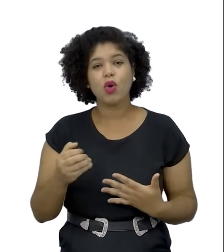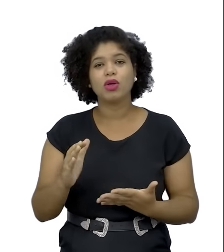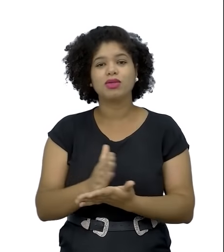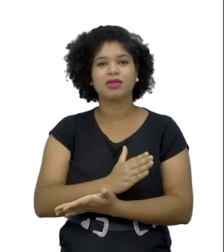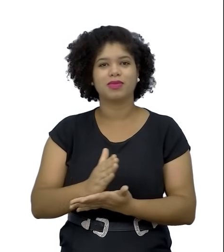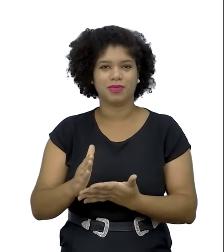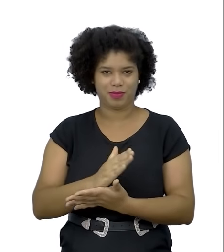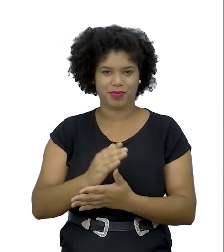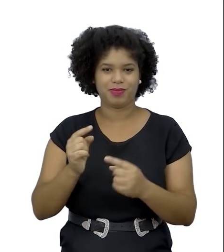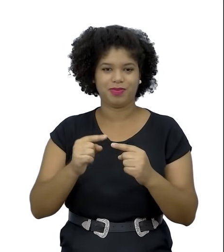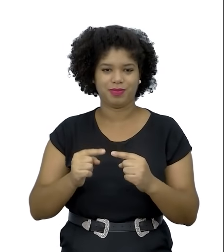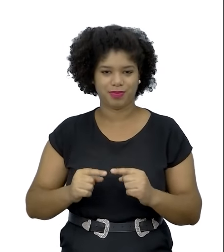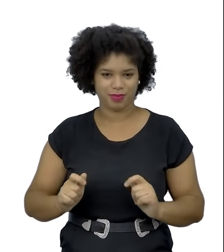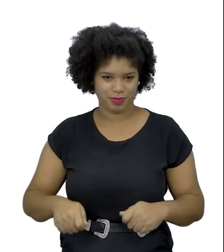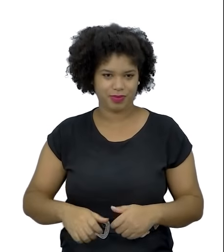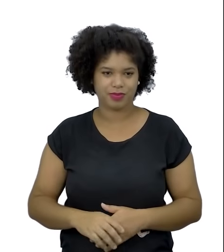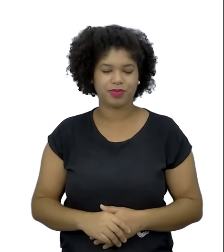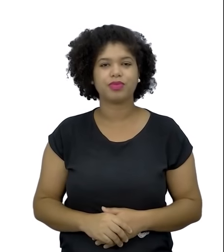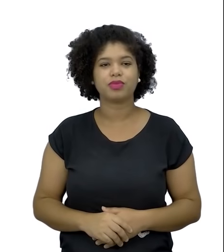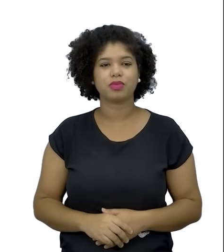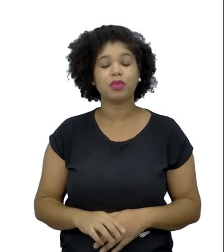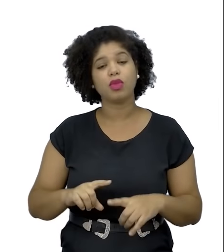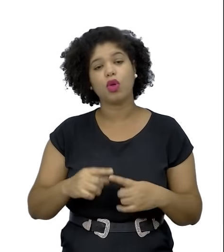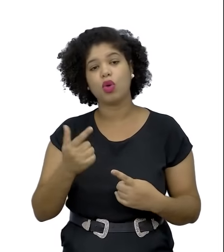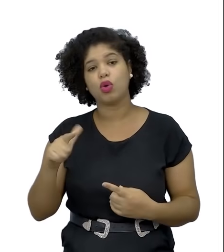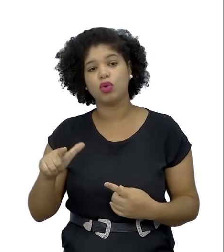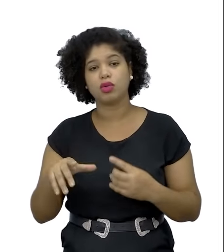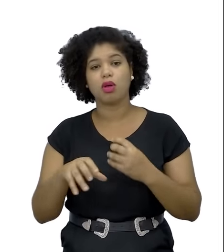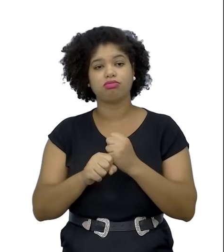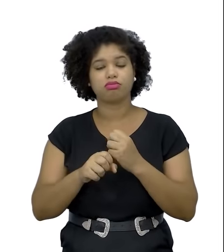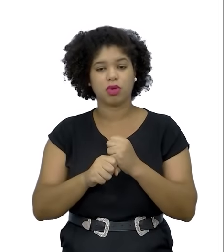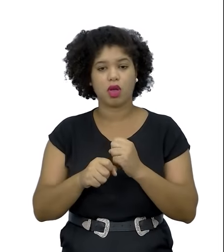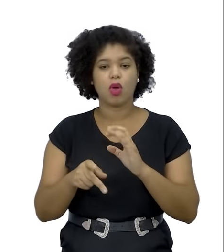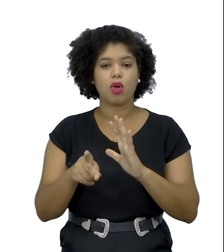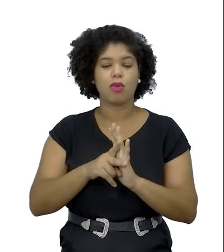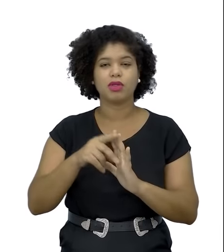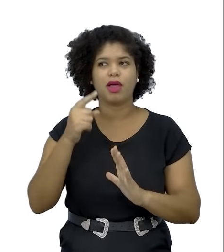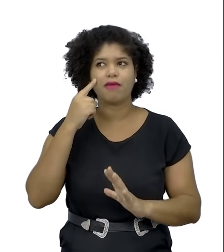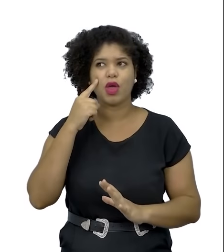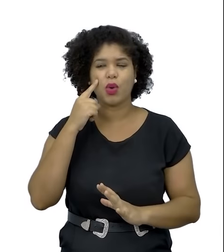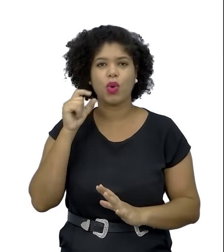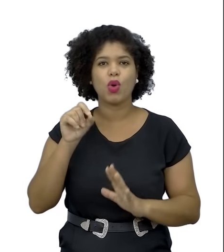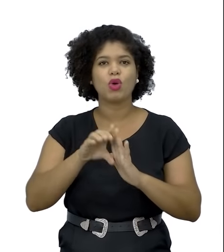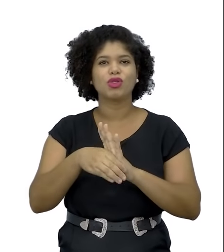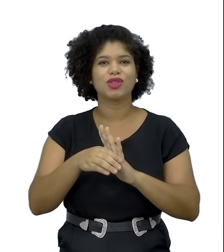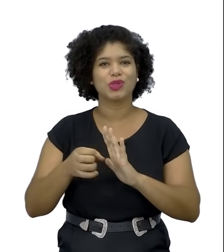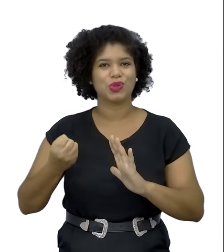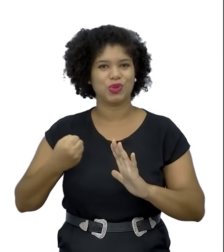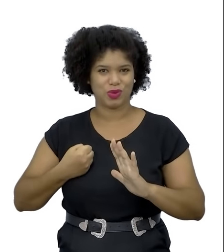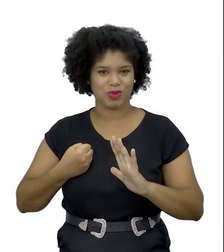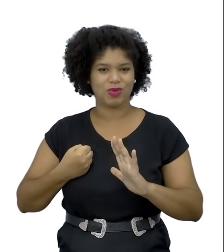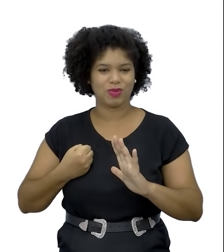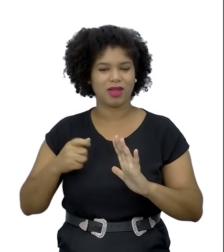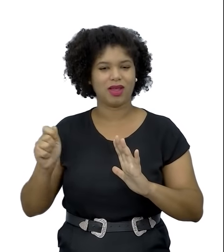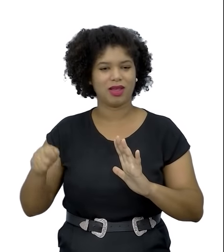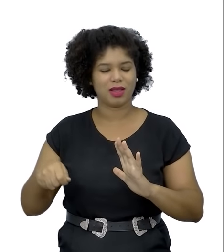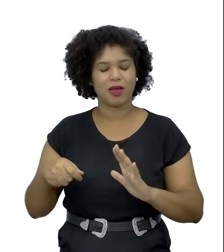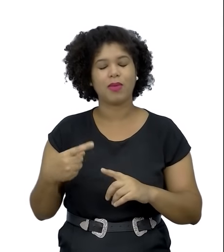distribuição, ou que permite uma aproximação com o conceito de número, trazendo junto